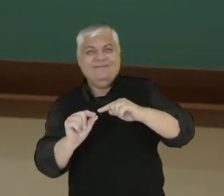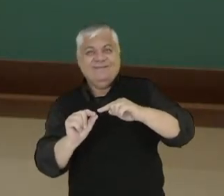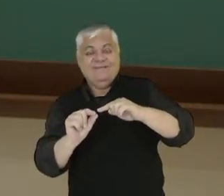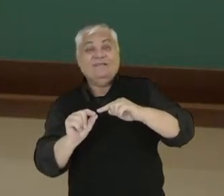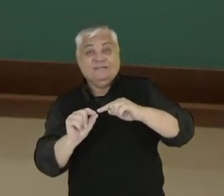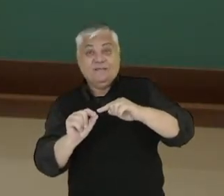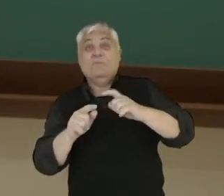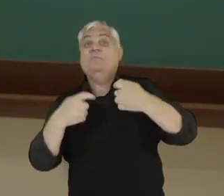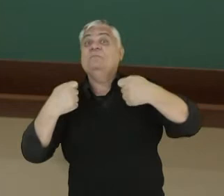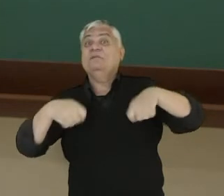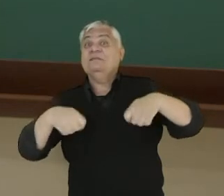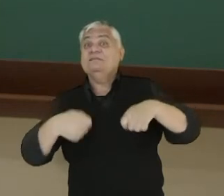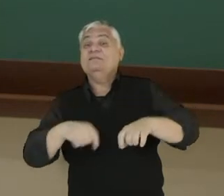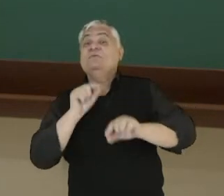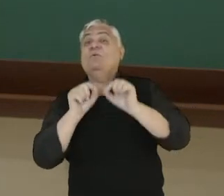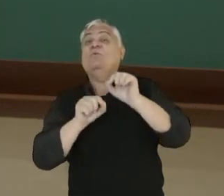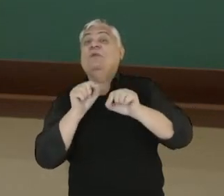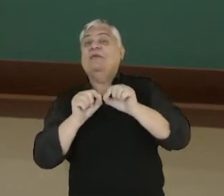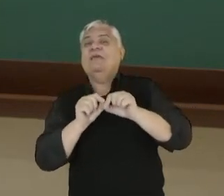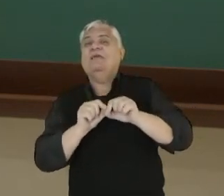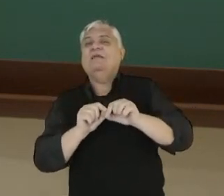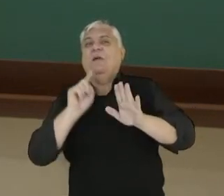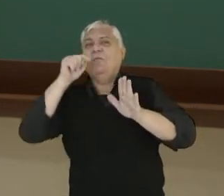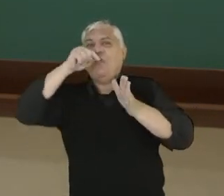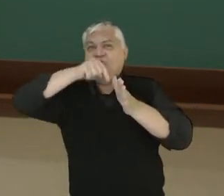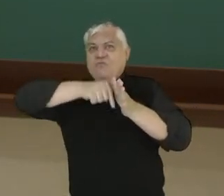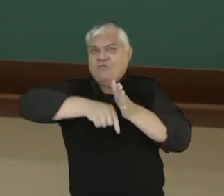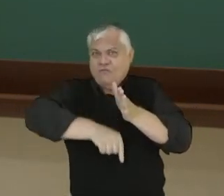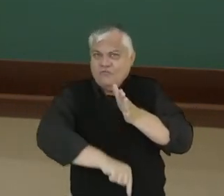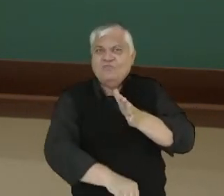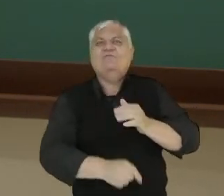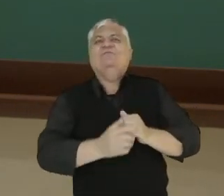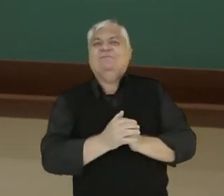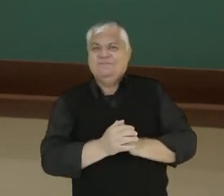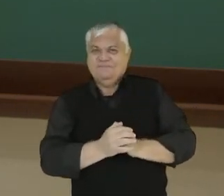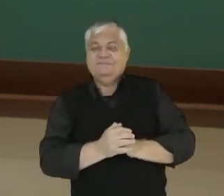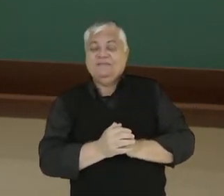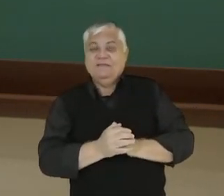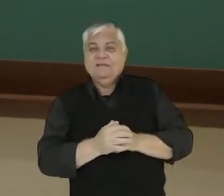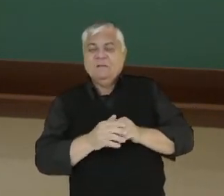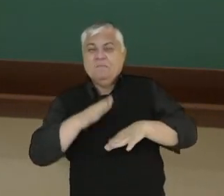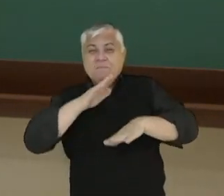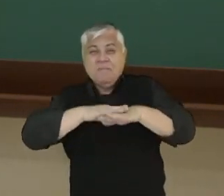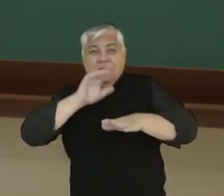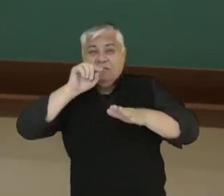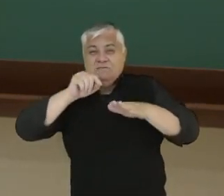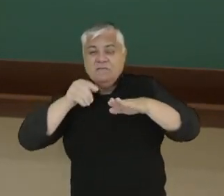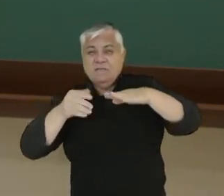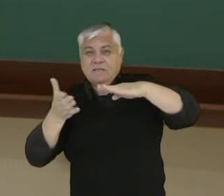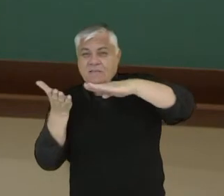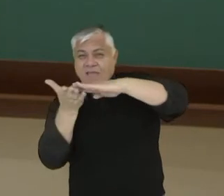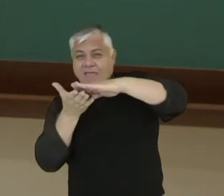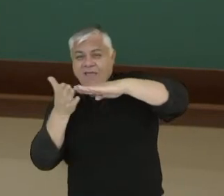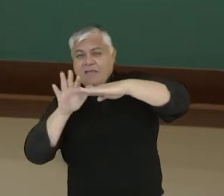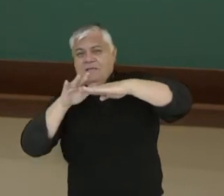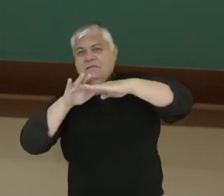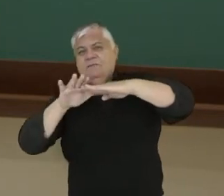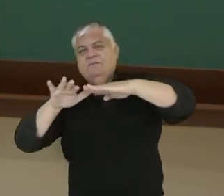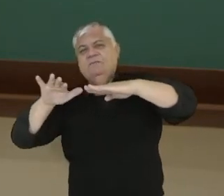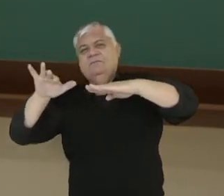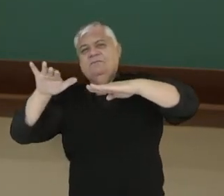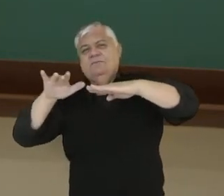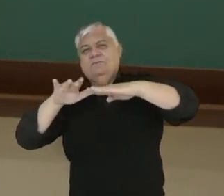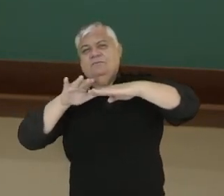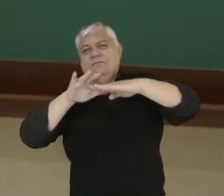mar depende diretamente da profundidade. Quanto mais raso, menor é a